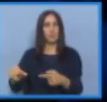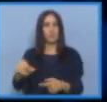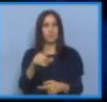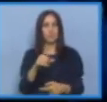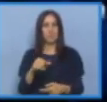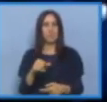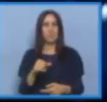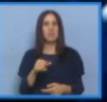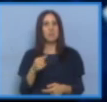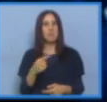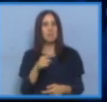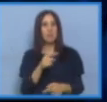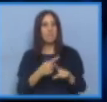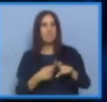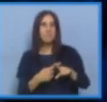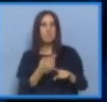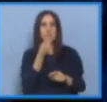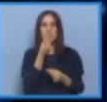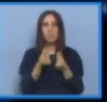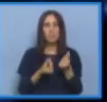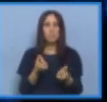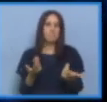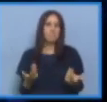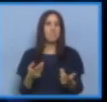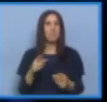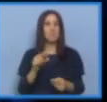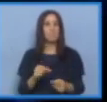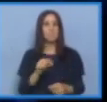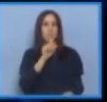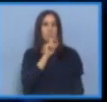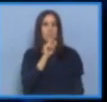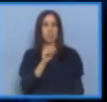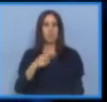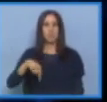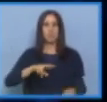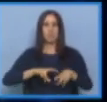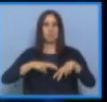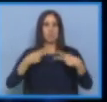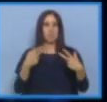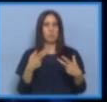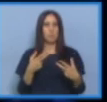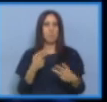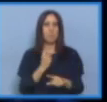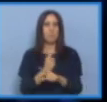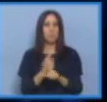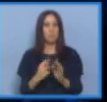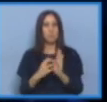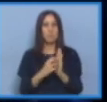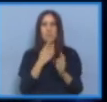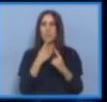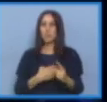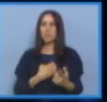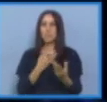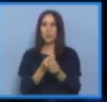locais, de fascínios, de sabores, etc. E então será também uma possibilidade de nós enriquecermos esta mesma marca dos diálogos com